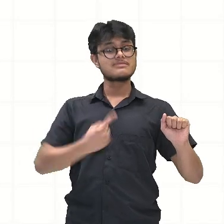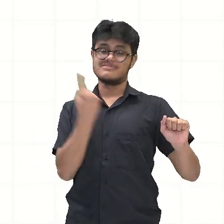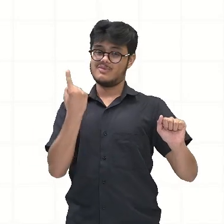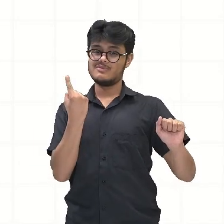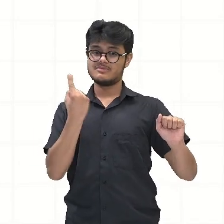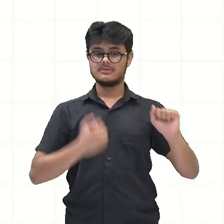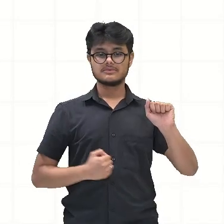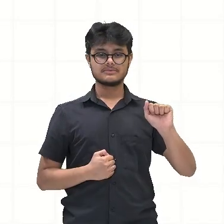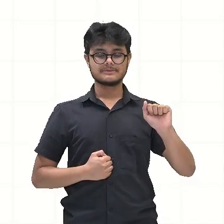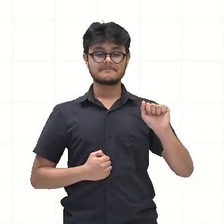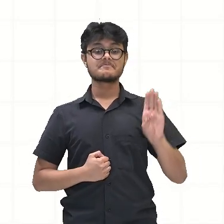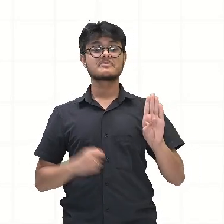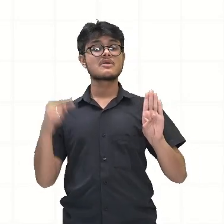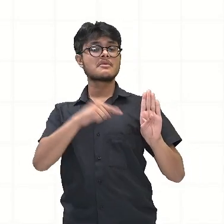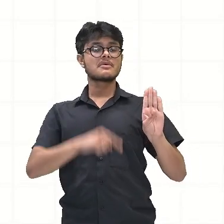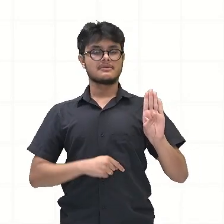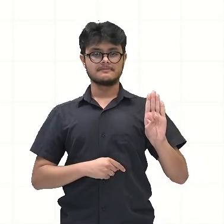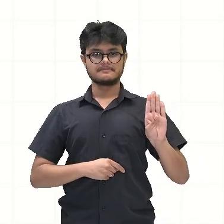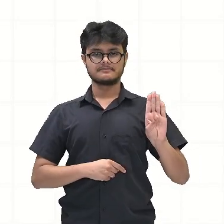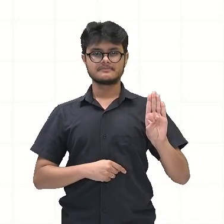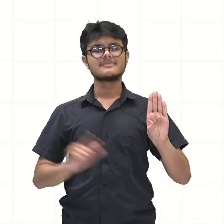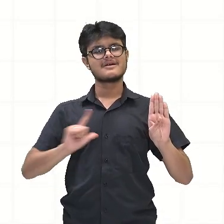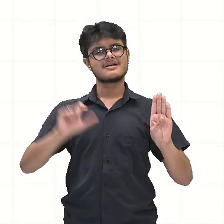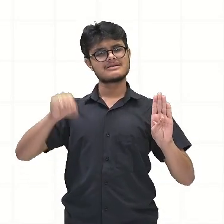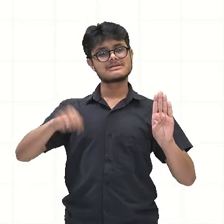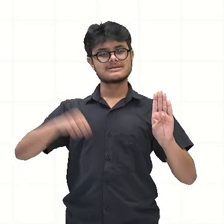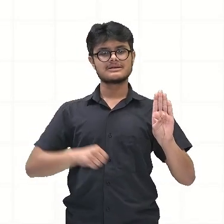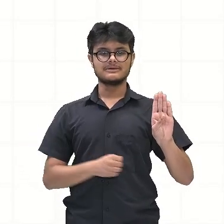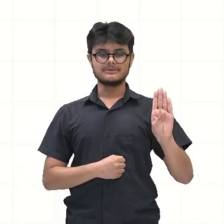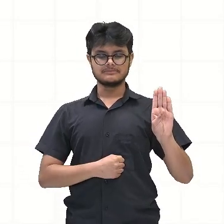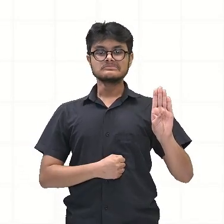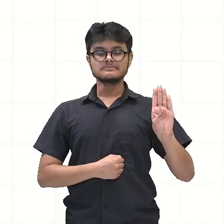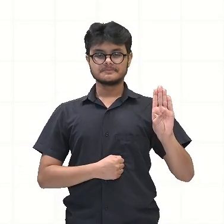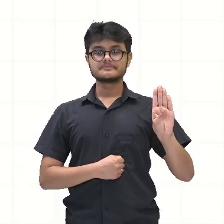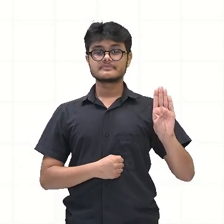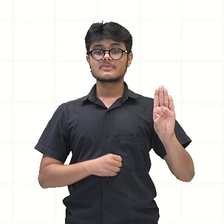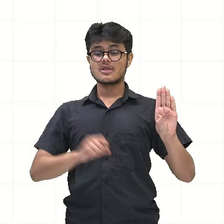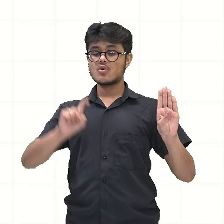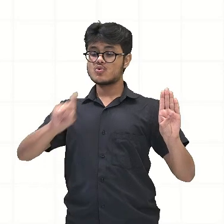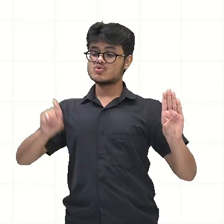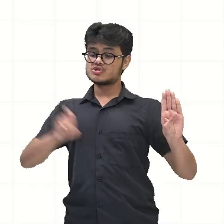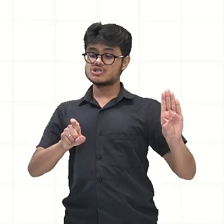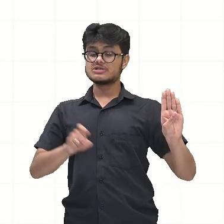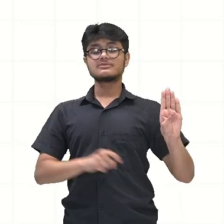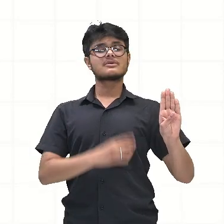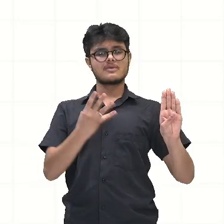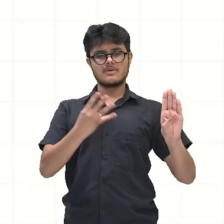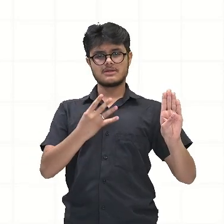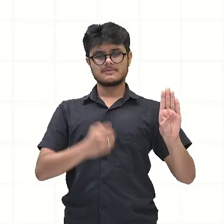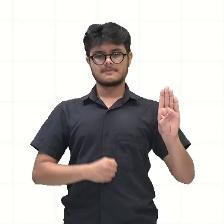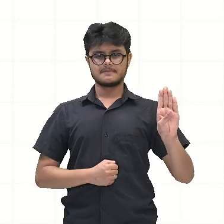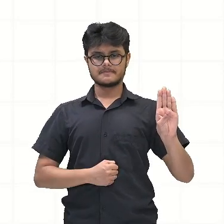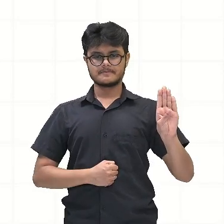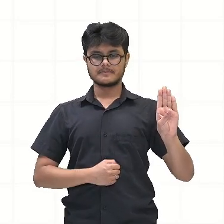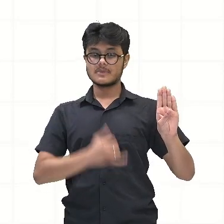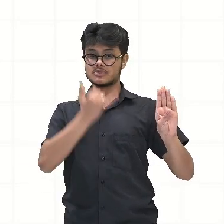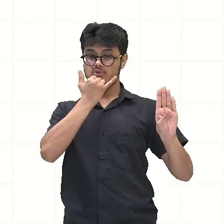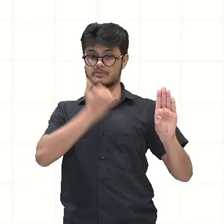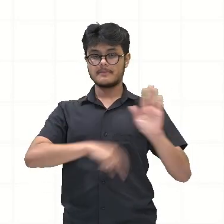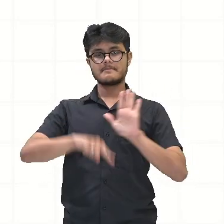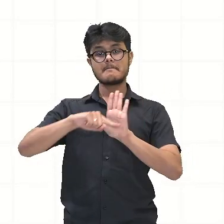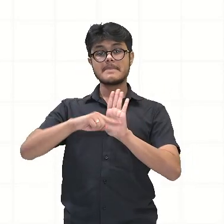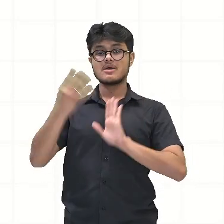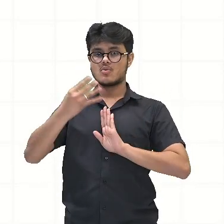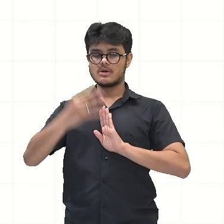1. O valor do B é o valor que vem ao lado do termo que não é x ao quadrado, menos 4. E